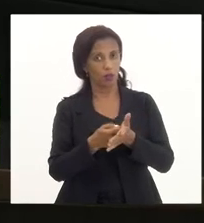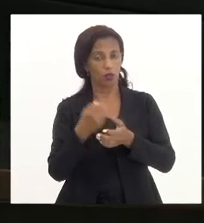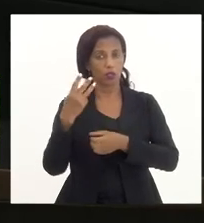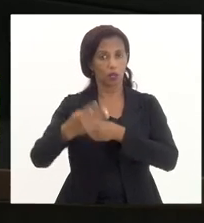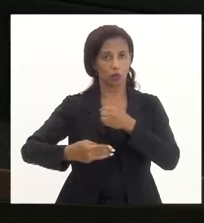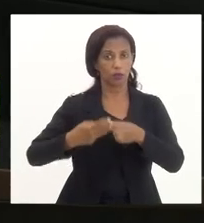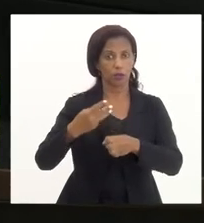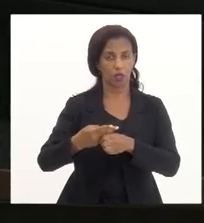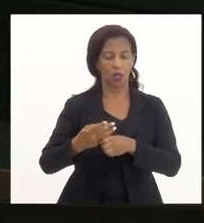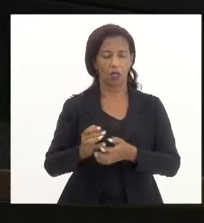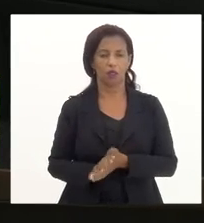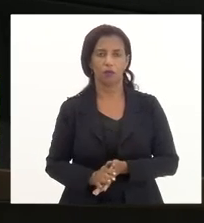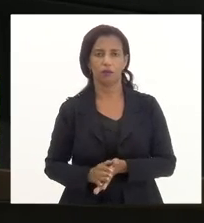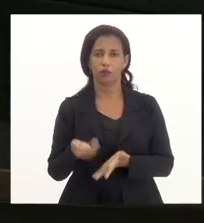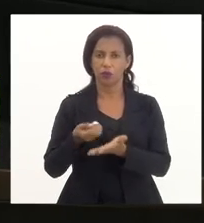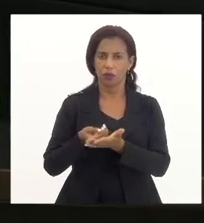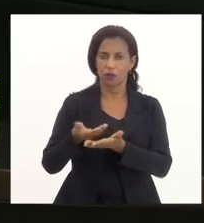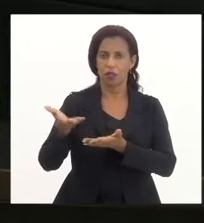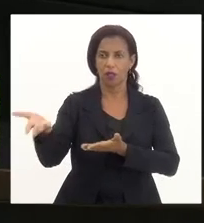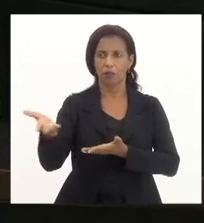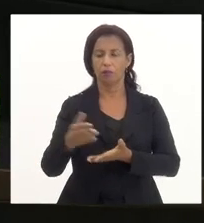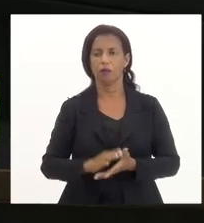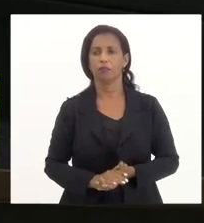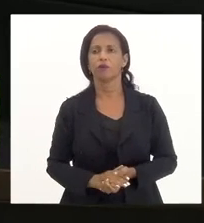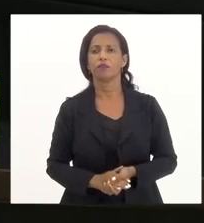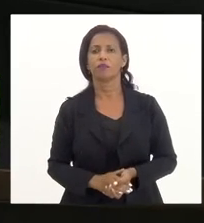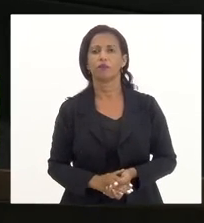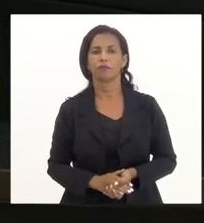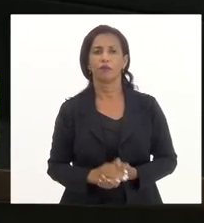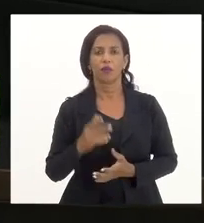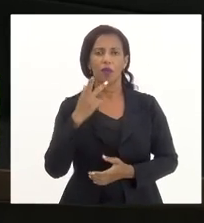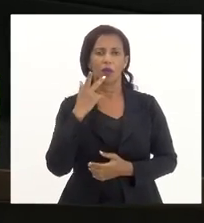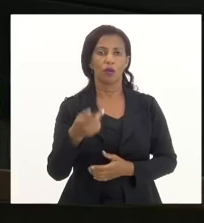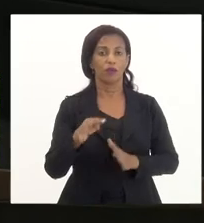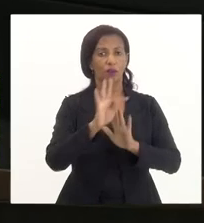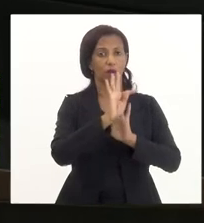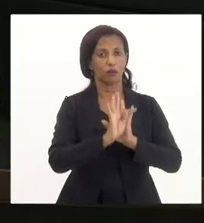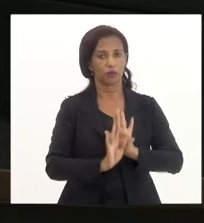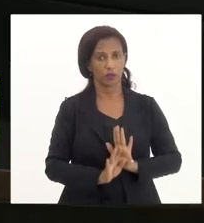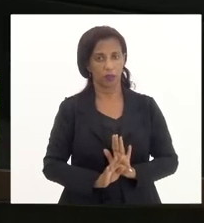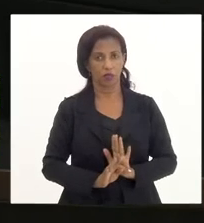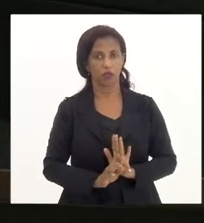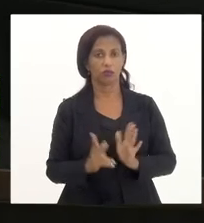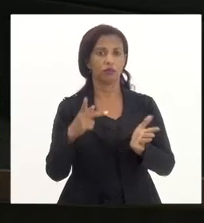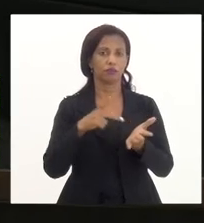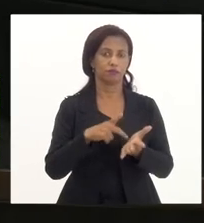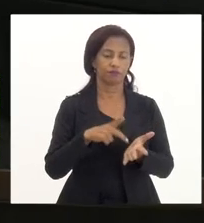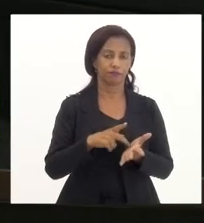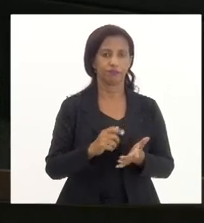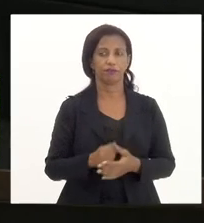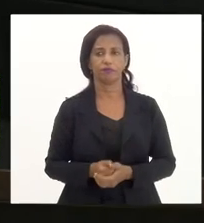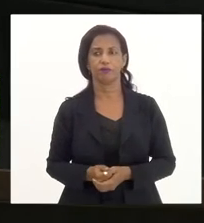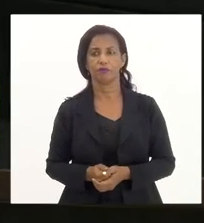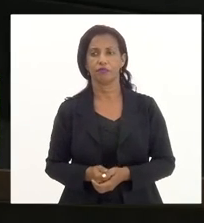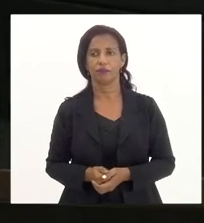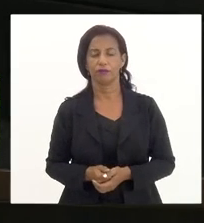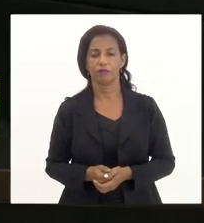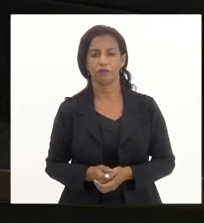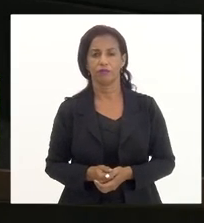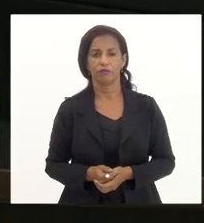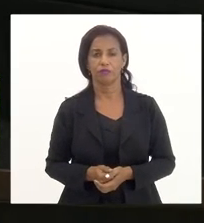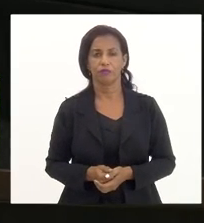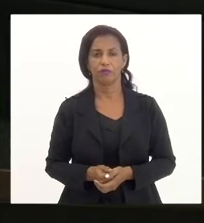triênio nós encaminhamos aqui o que diz o texto original e